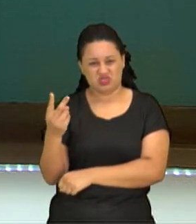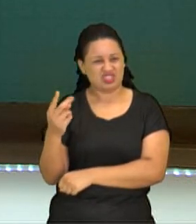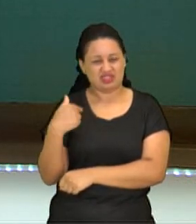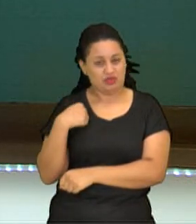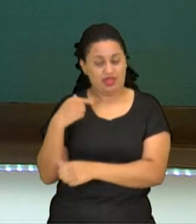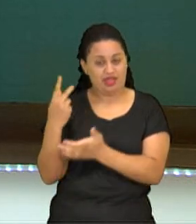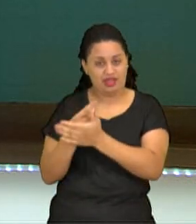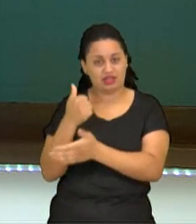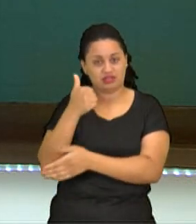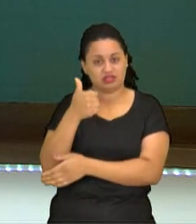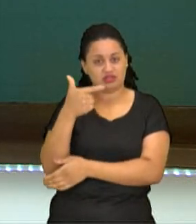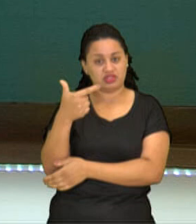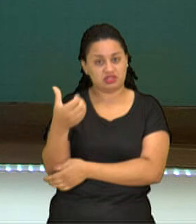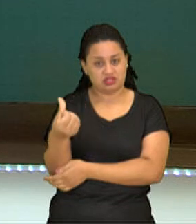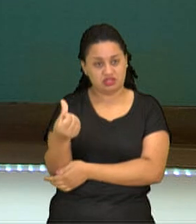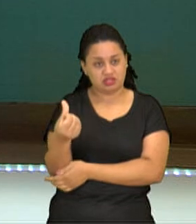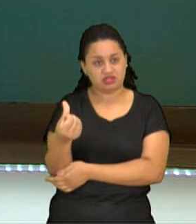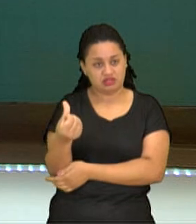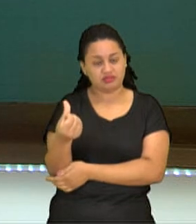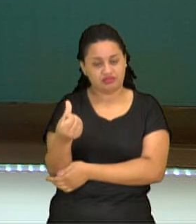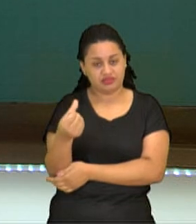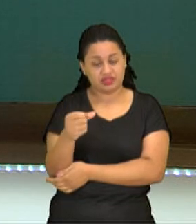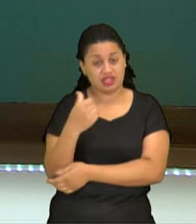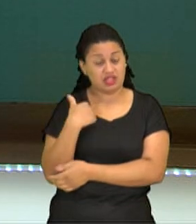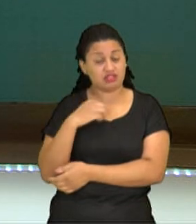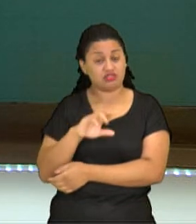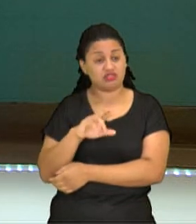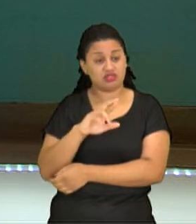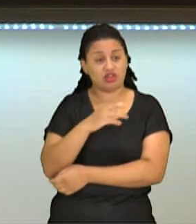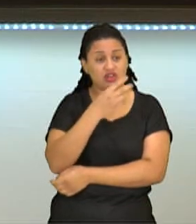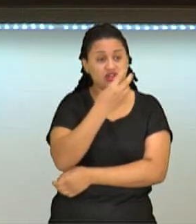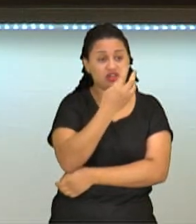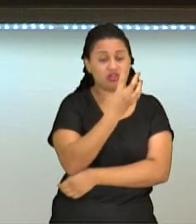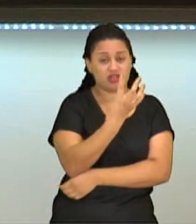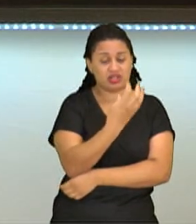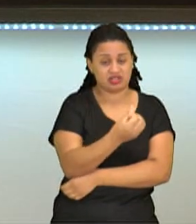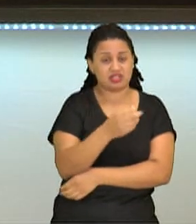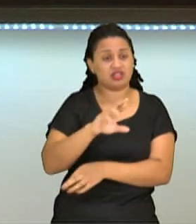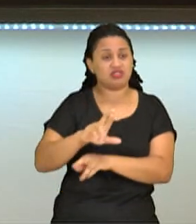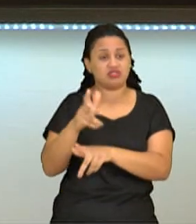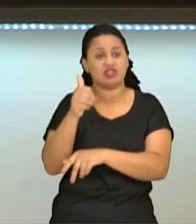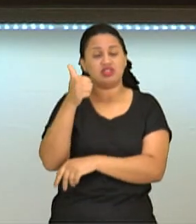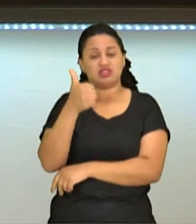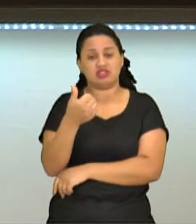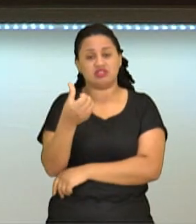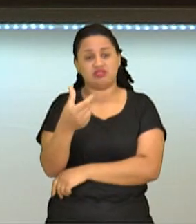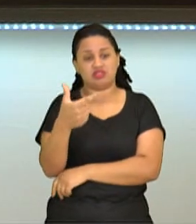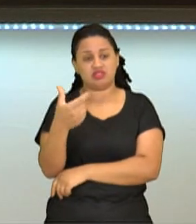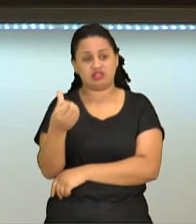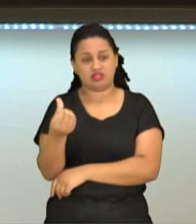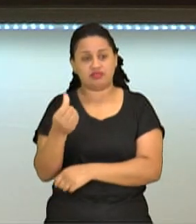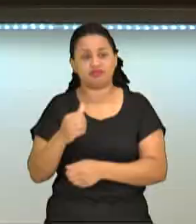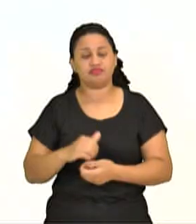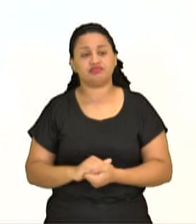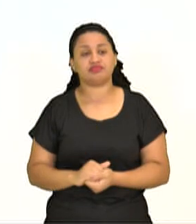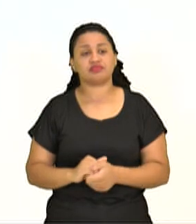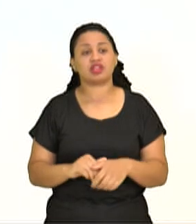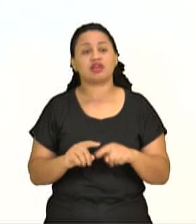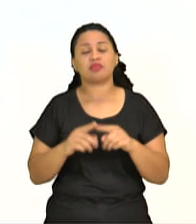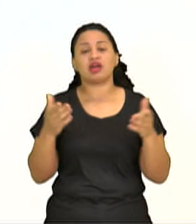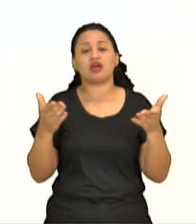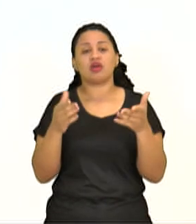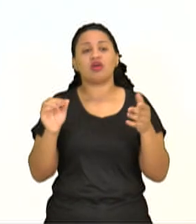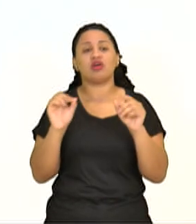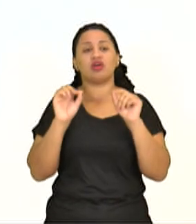tá? 46 é diferente de 126 que tinha que dar ali, certo? Muito bem. E agora, se eu colocar